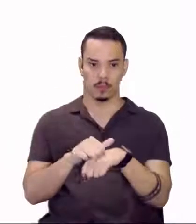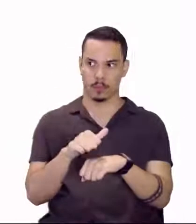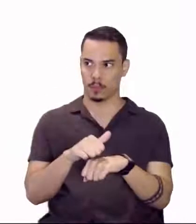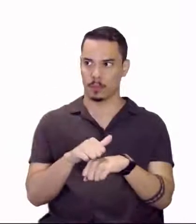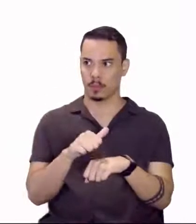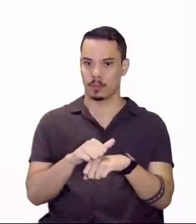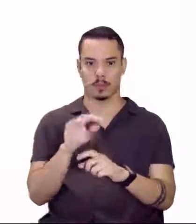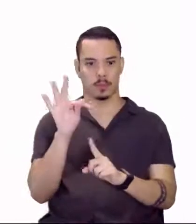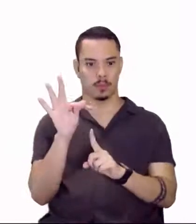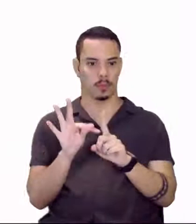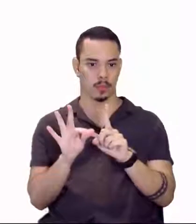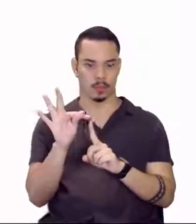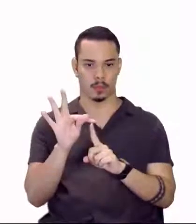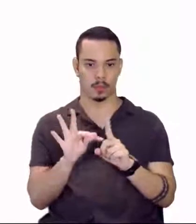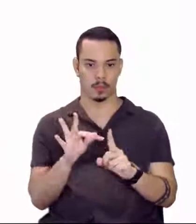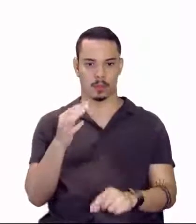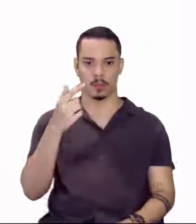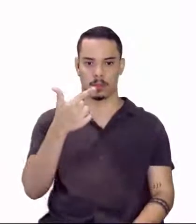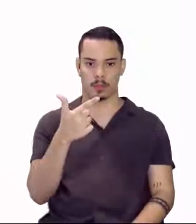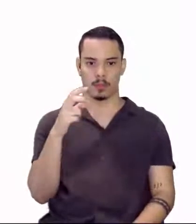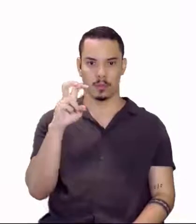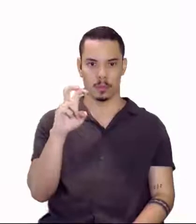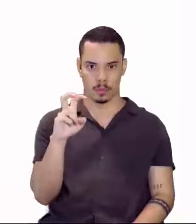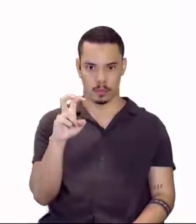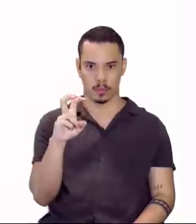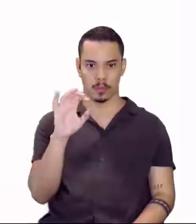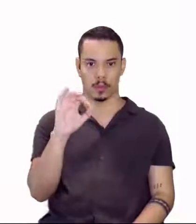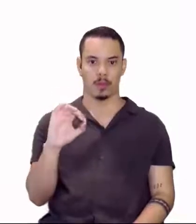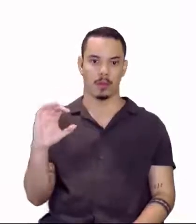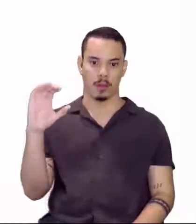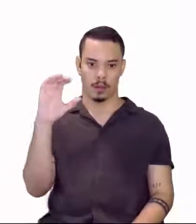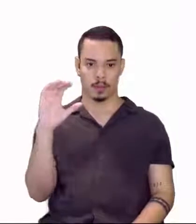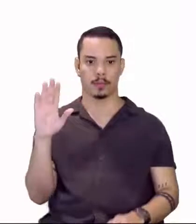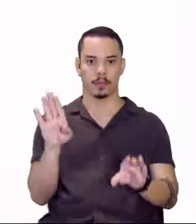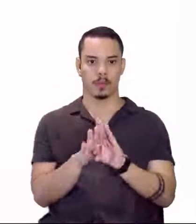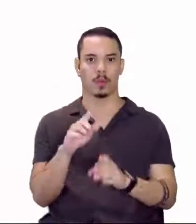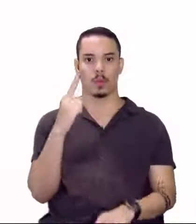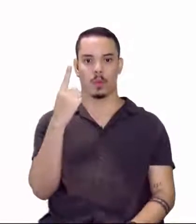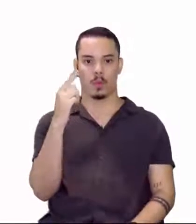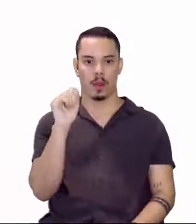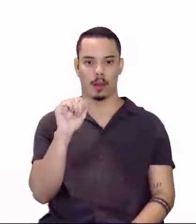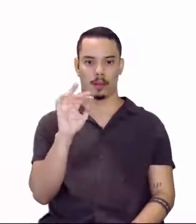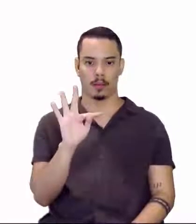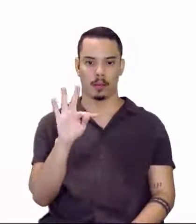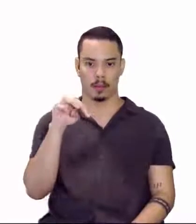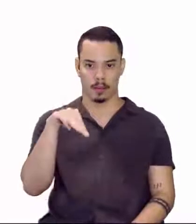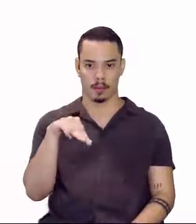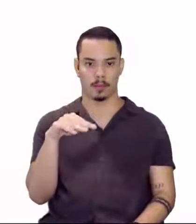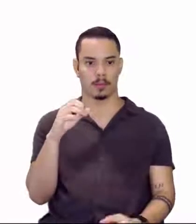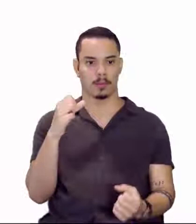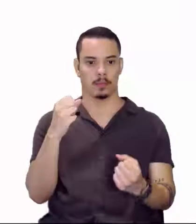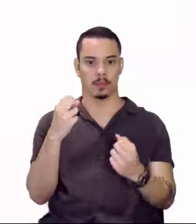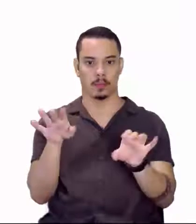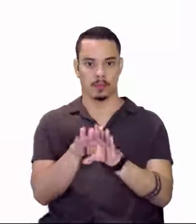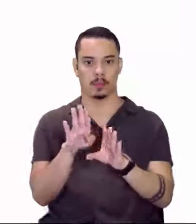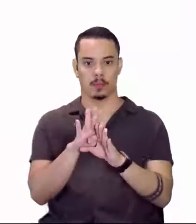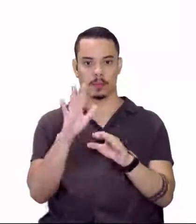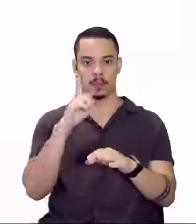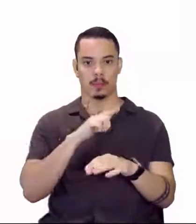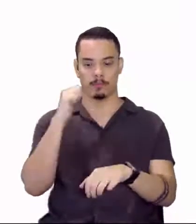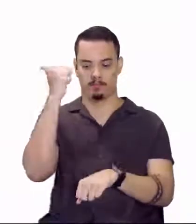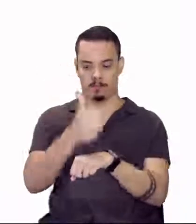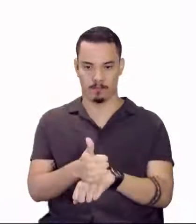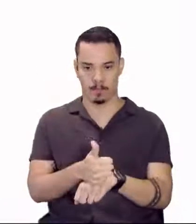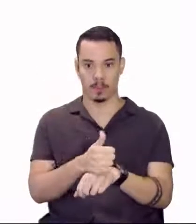na temperatura de 25 graus Celsius e 1 atm de pressão, com exceção do mercúrio, que ele é líquido